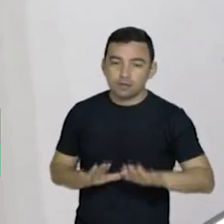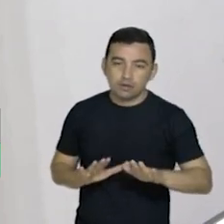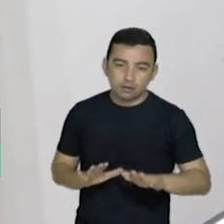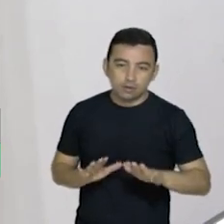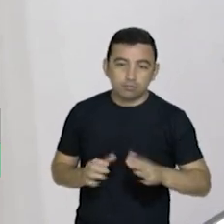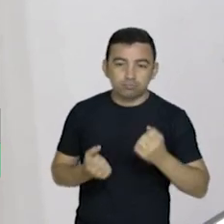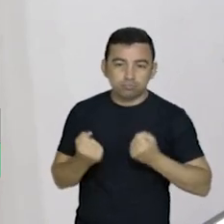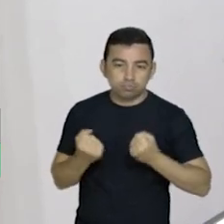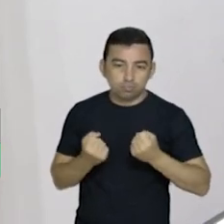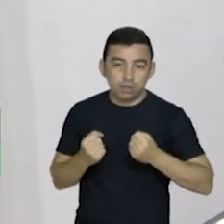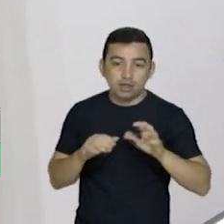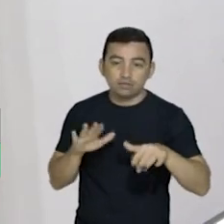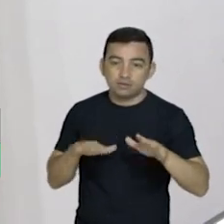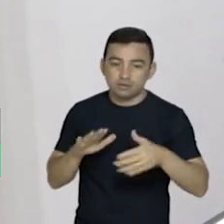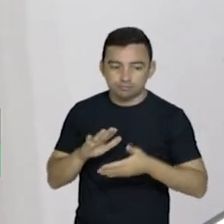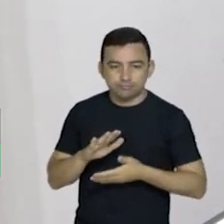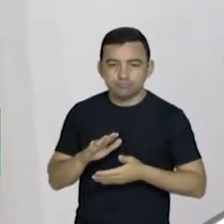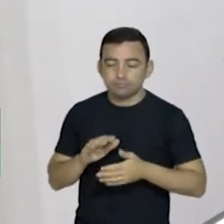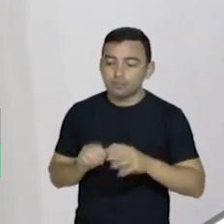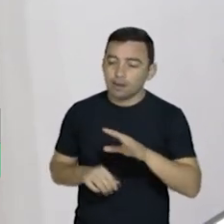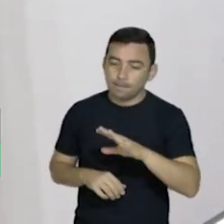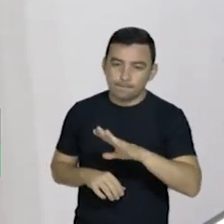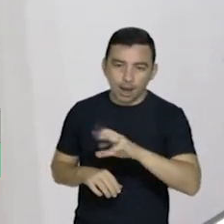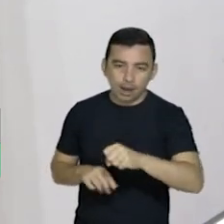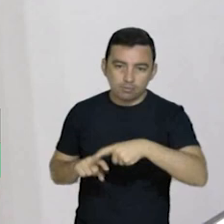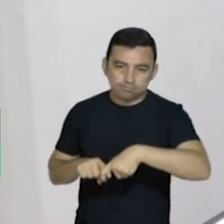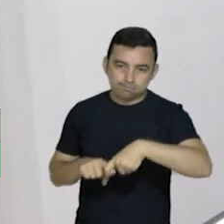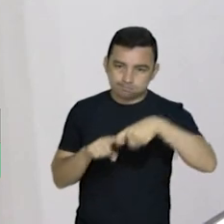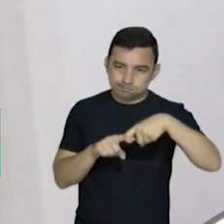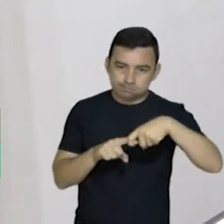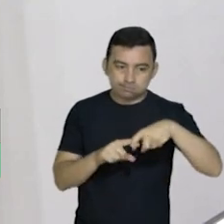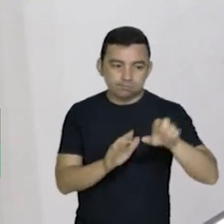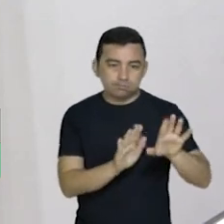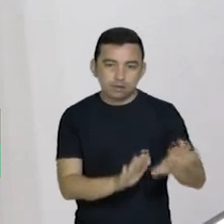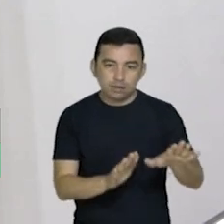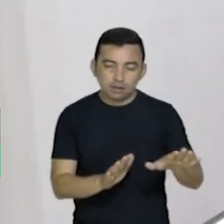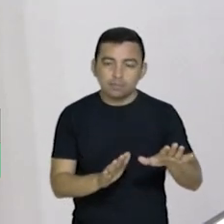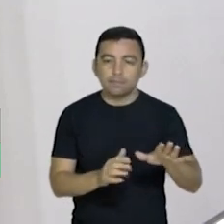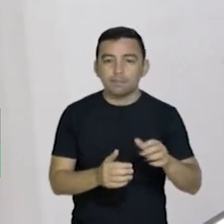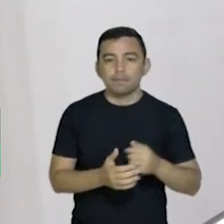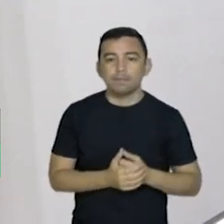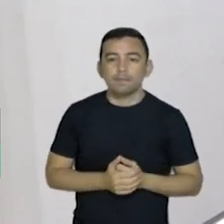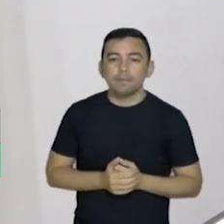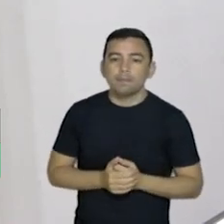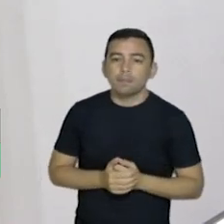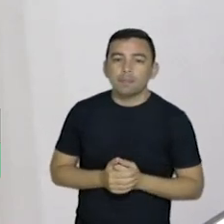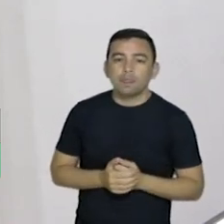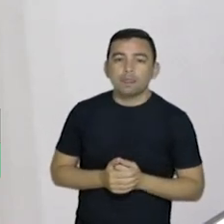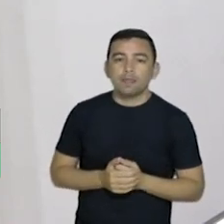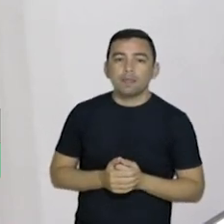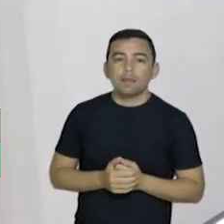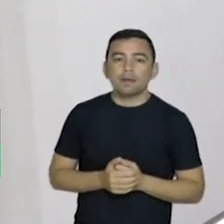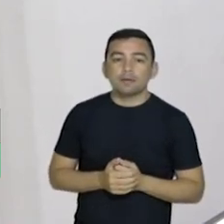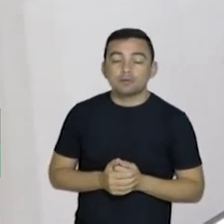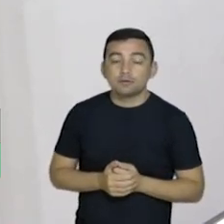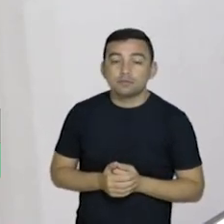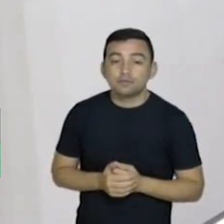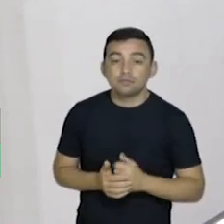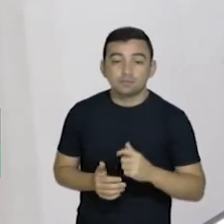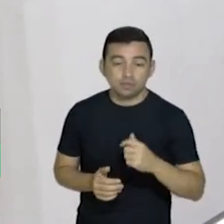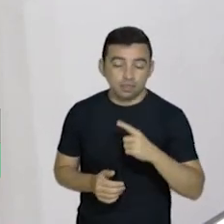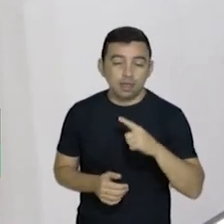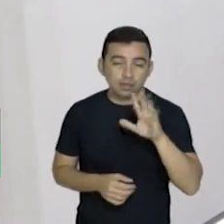são removidos para pátios administrados por municípios Catarinense Vejam a tabela de valores